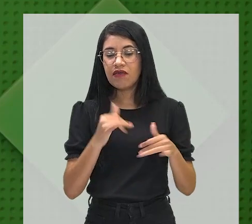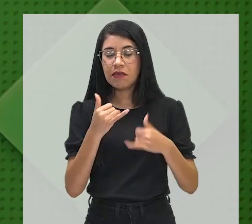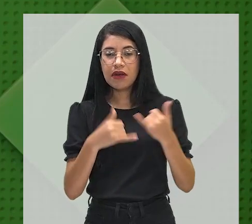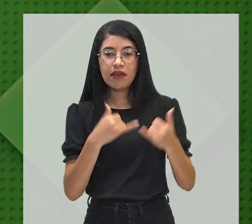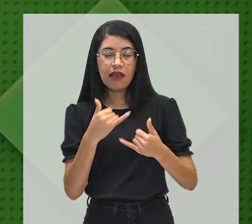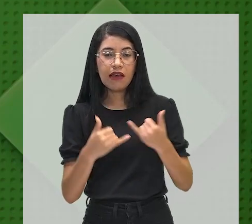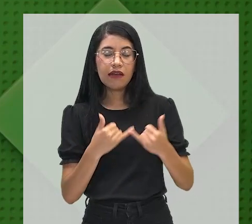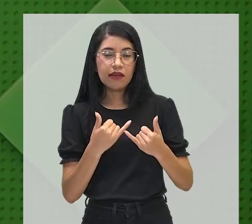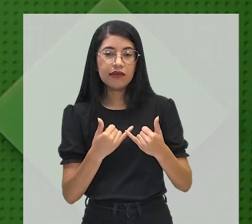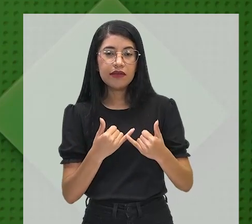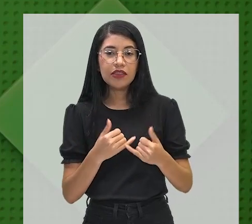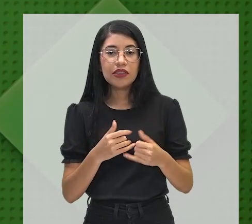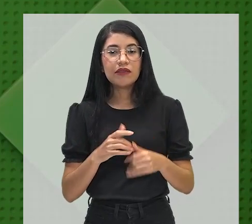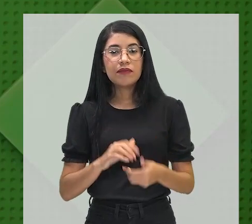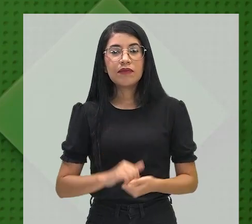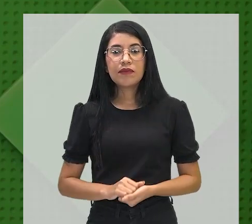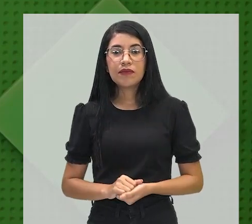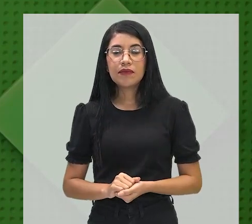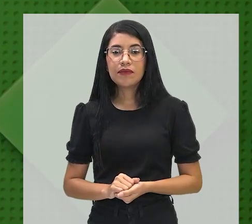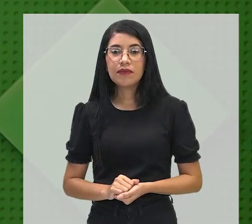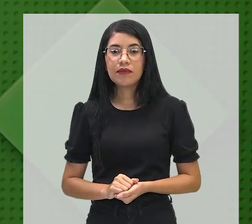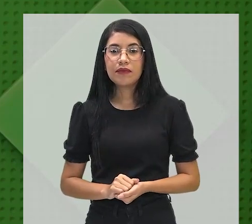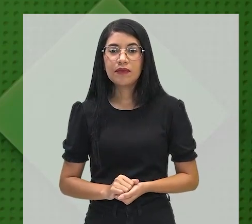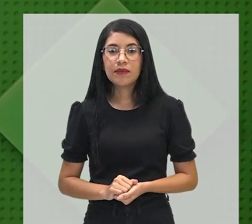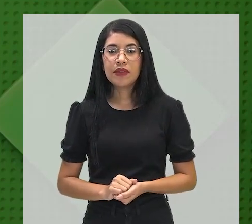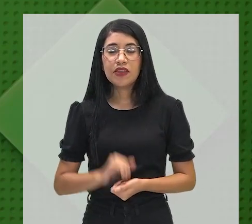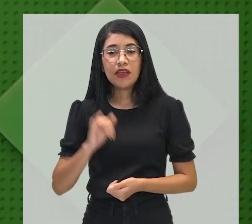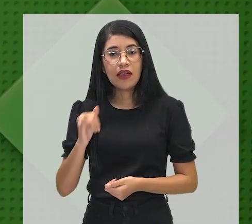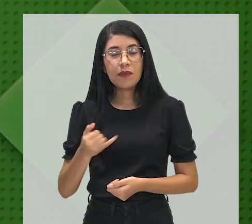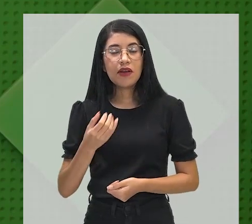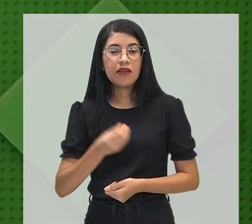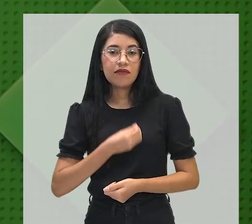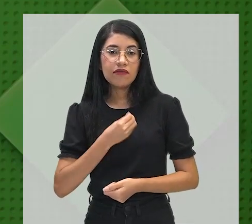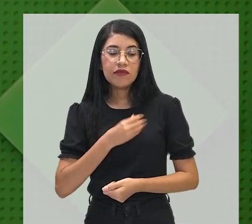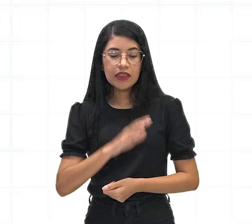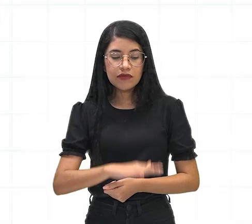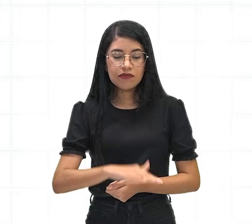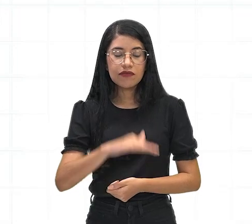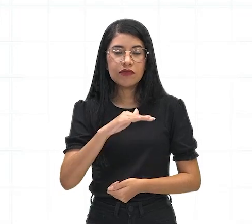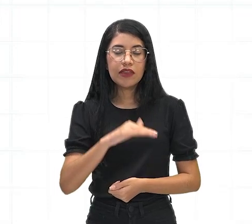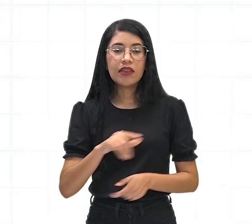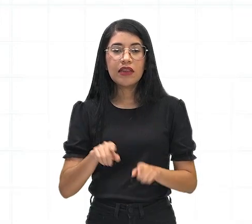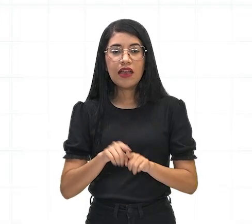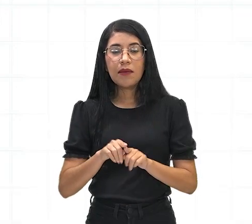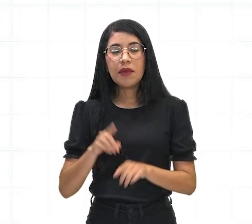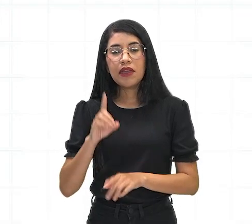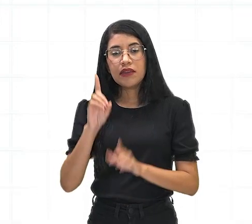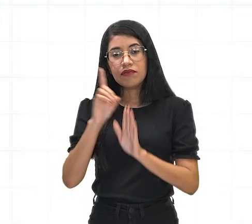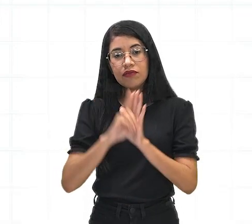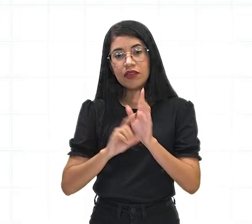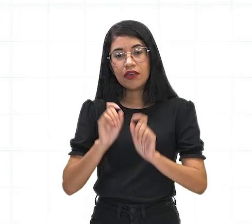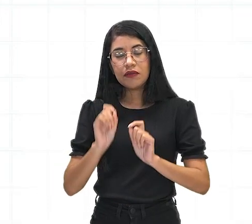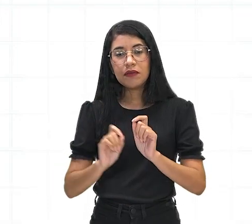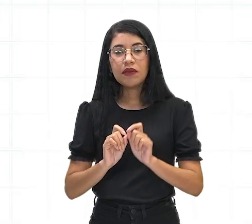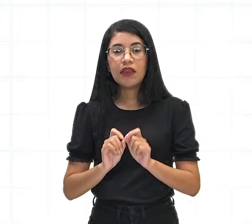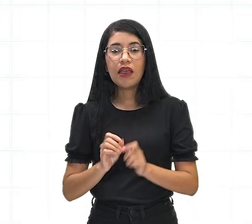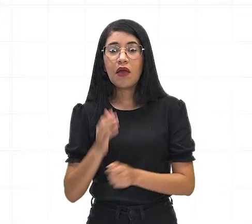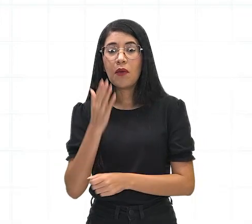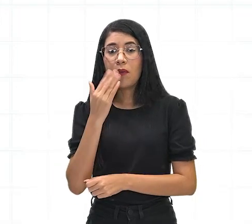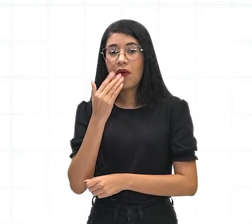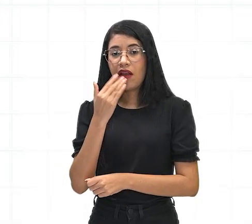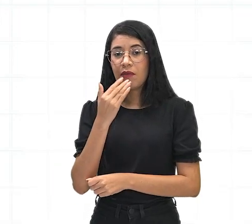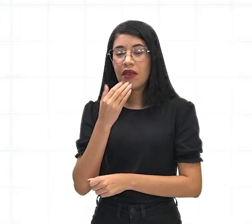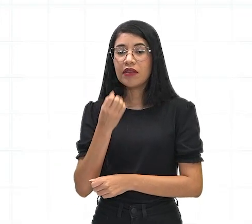livremente, de realmente exercer ali aquele momento que é único, né, da infância. Também tem direito a